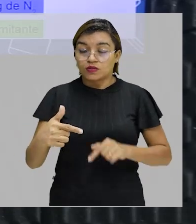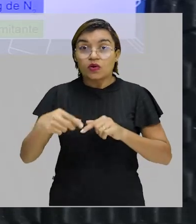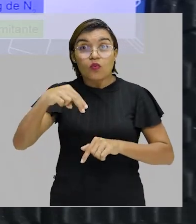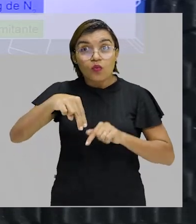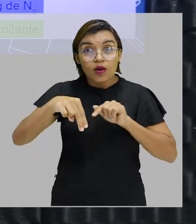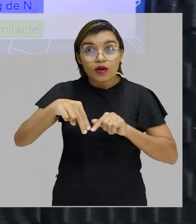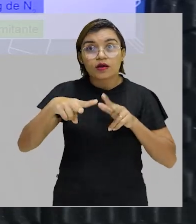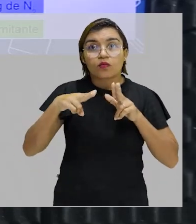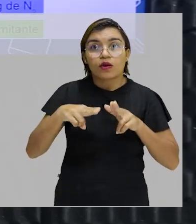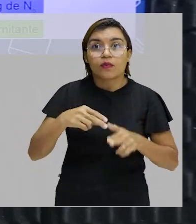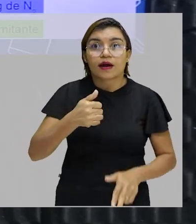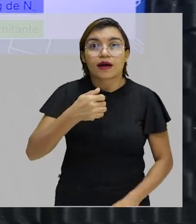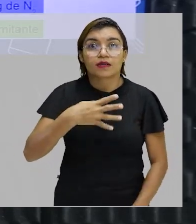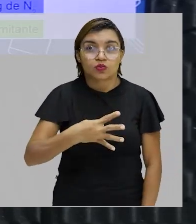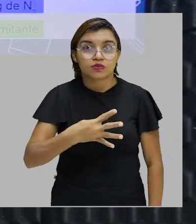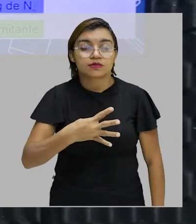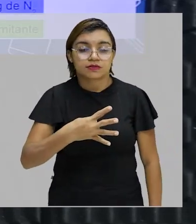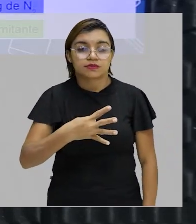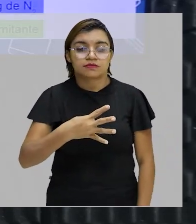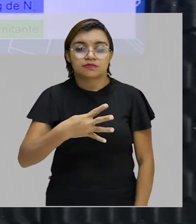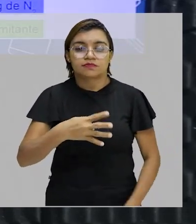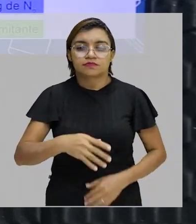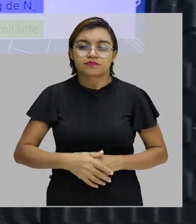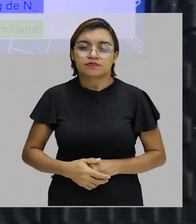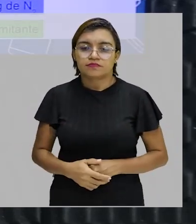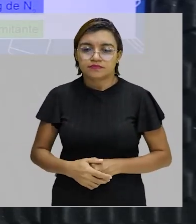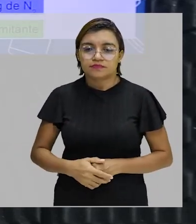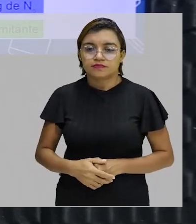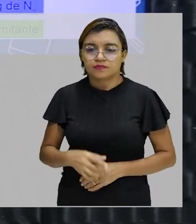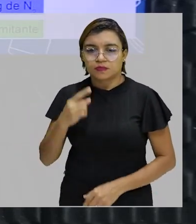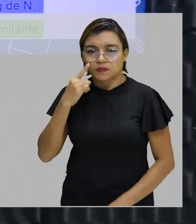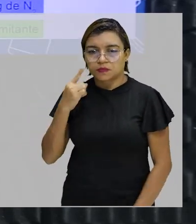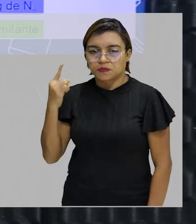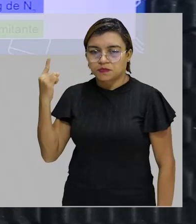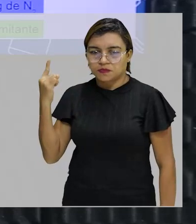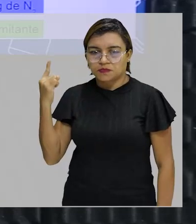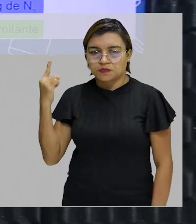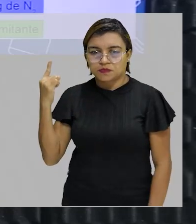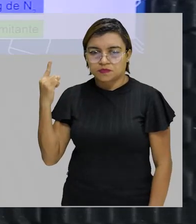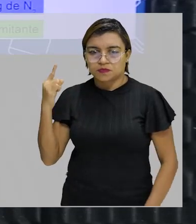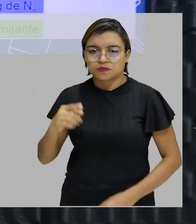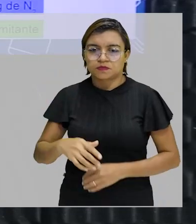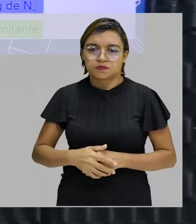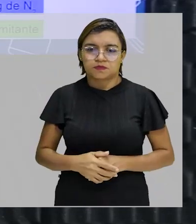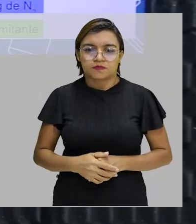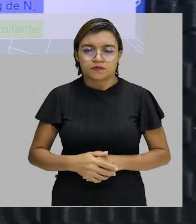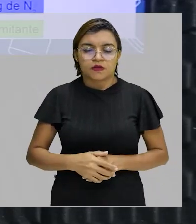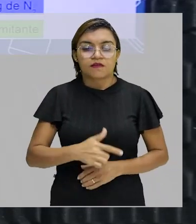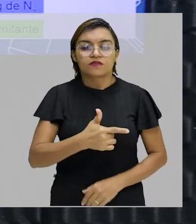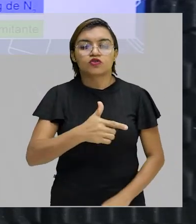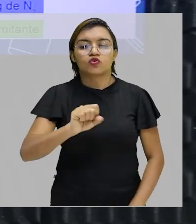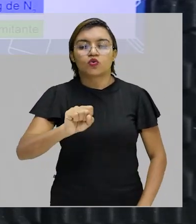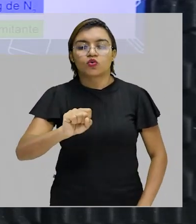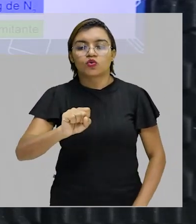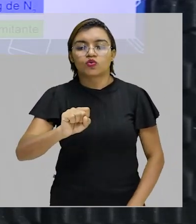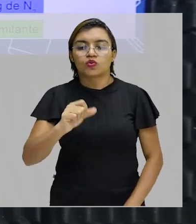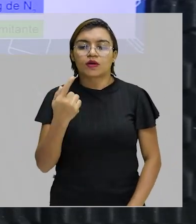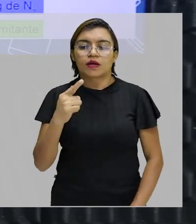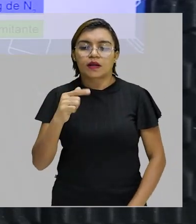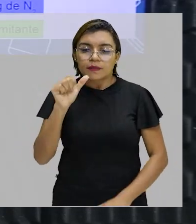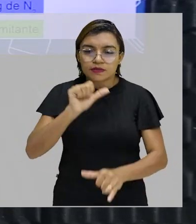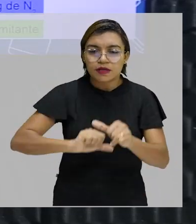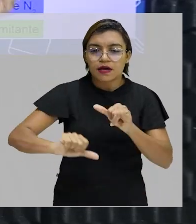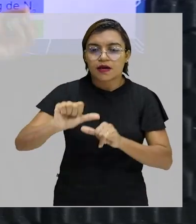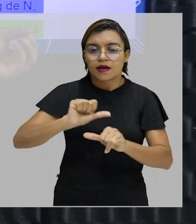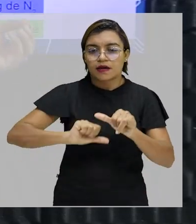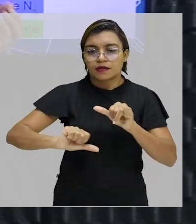14. Eu tenho 2N, 2 vezes 14, 28. 28 gramas. Então, 28 gramas vai reagir com 3